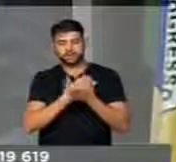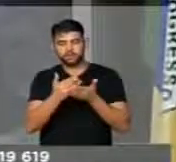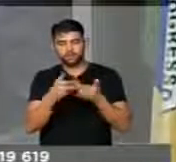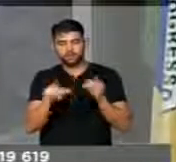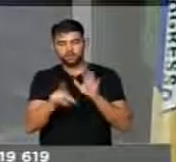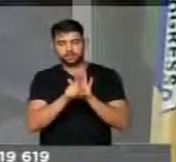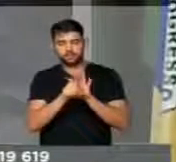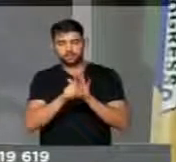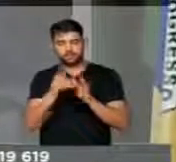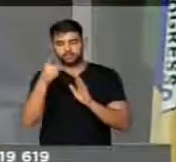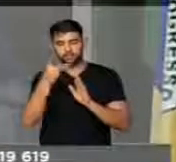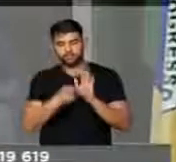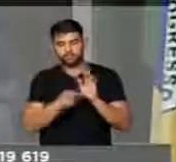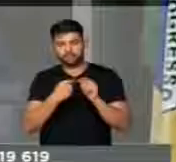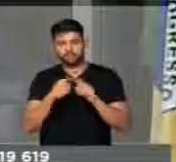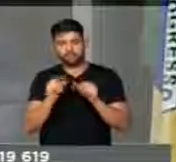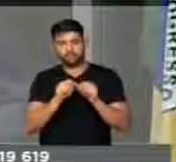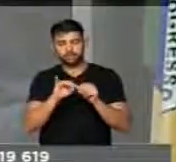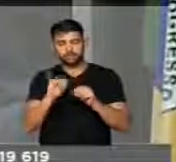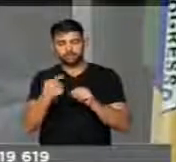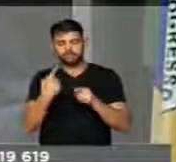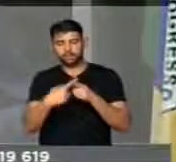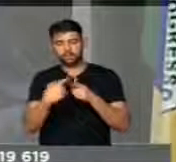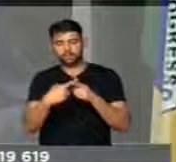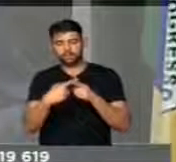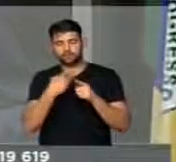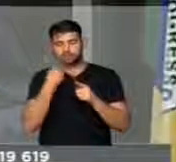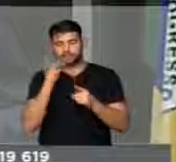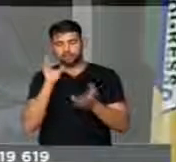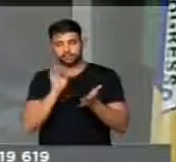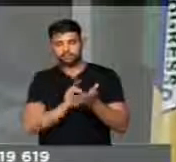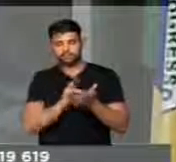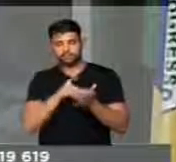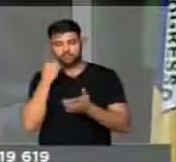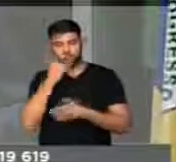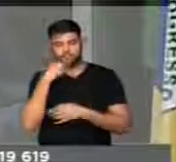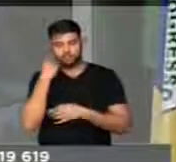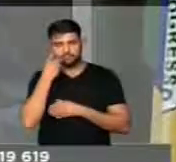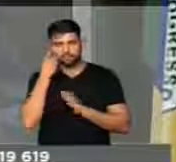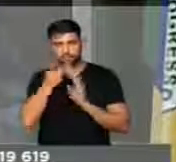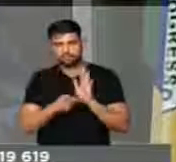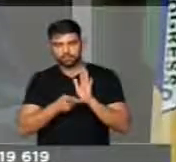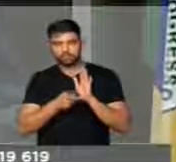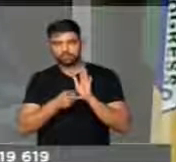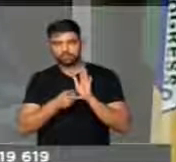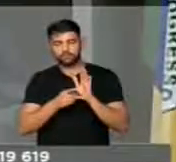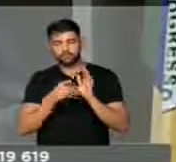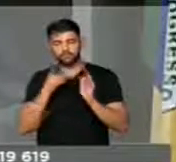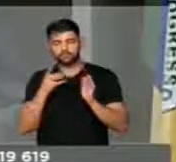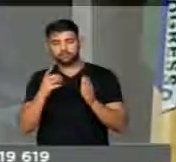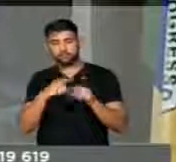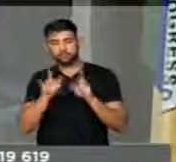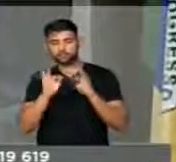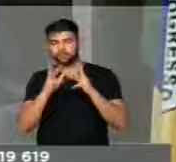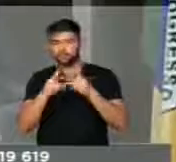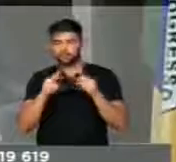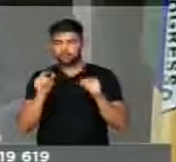iniciativa legislativa sobre a matéria, razão porque se afigura legítima a autoria parlamentar dos projetos. No tocante